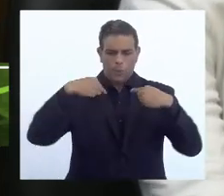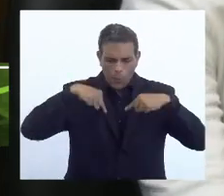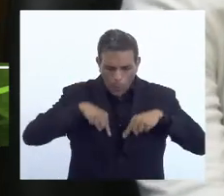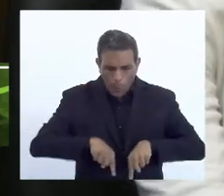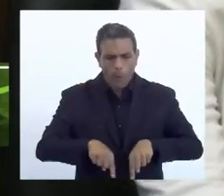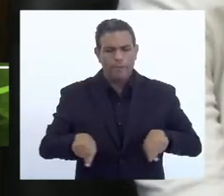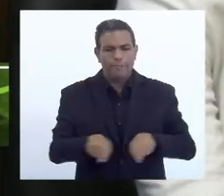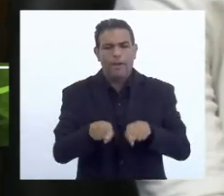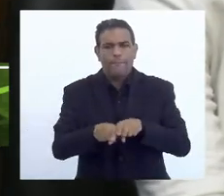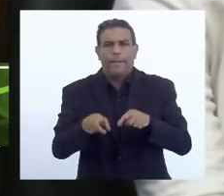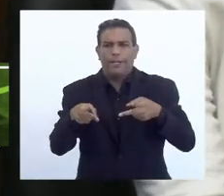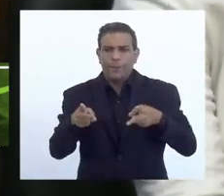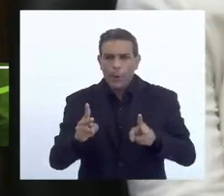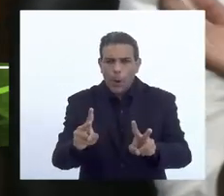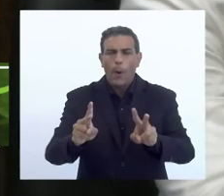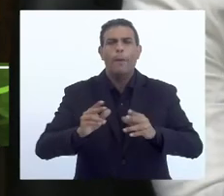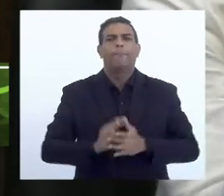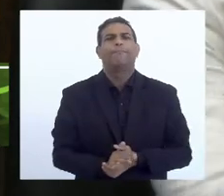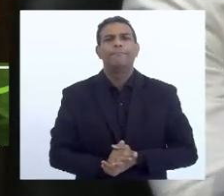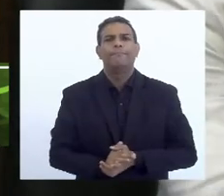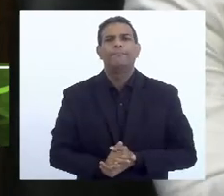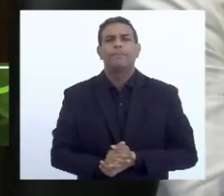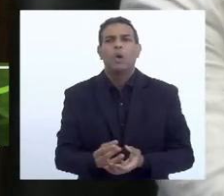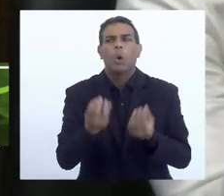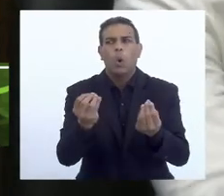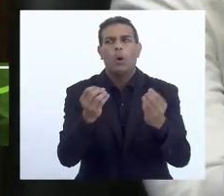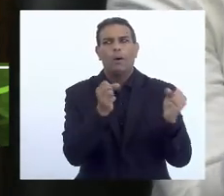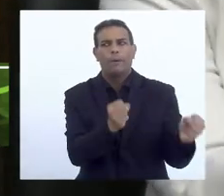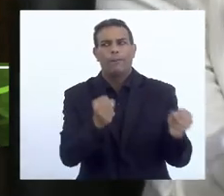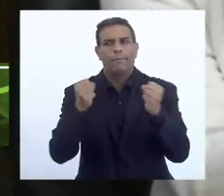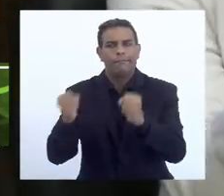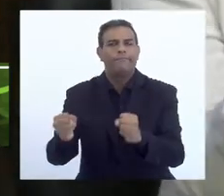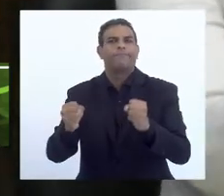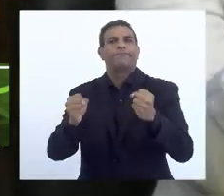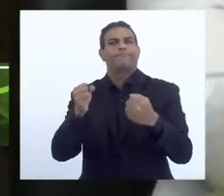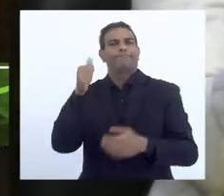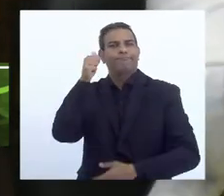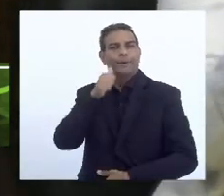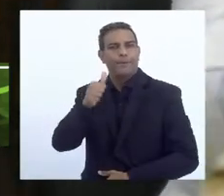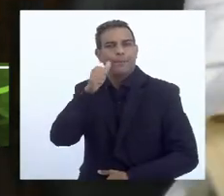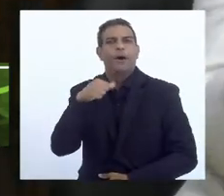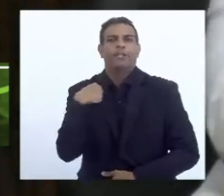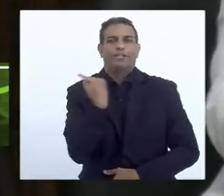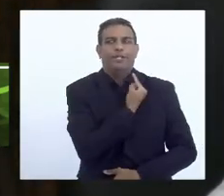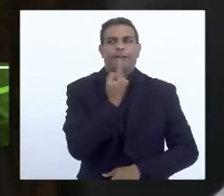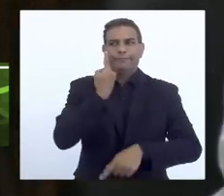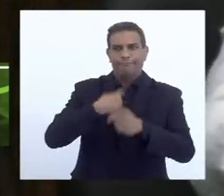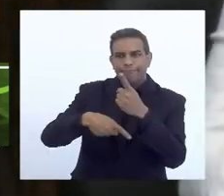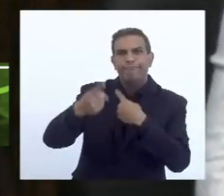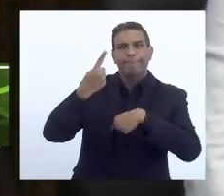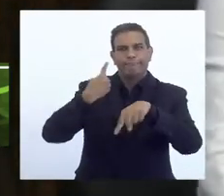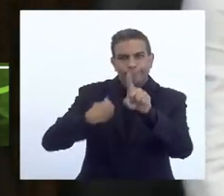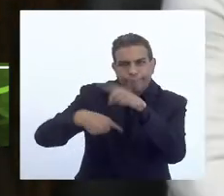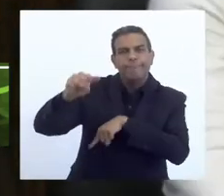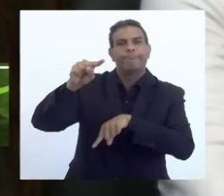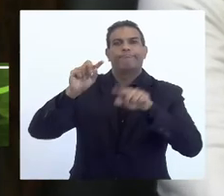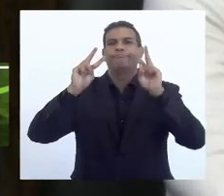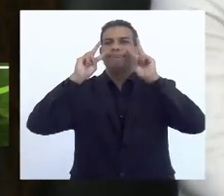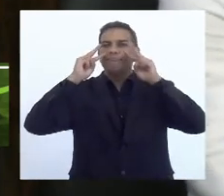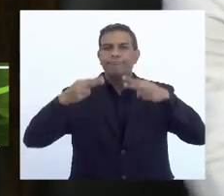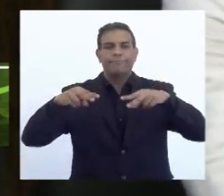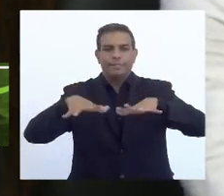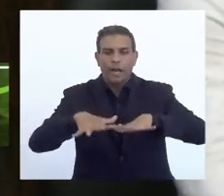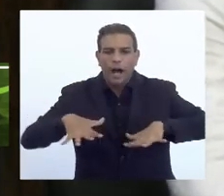Marielle permanentemente. Então, a força é a força de mulheres que emergiram e pipocaram, brotando